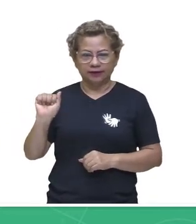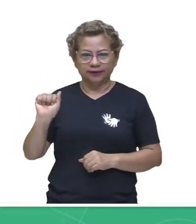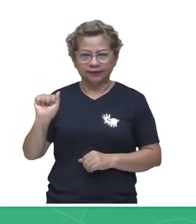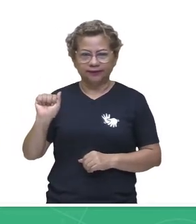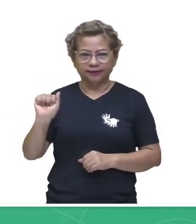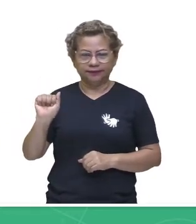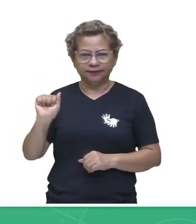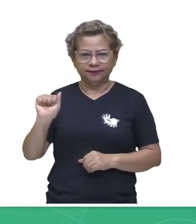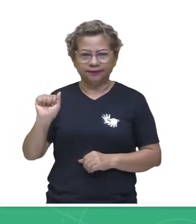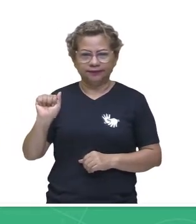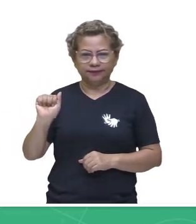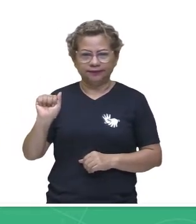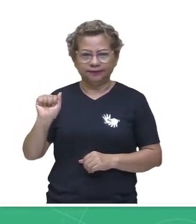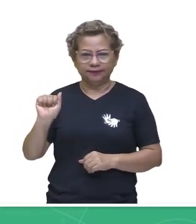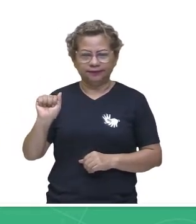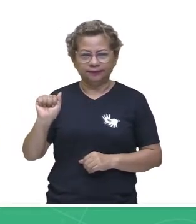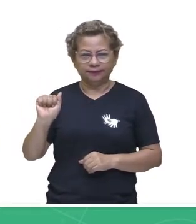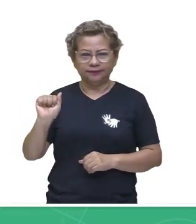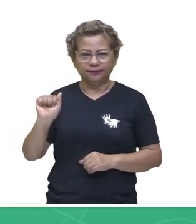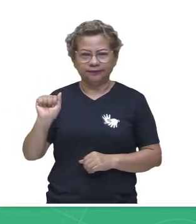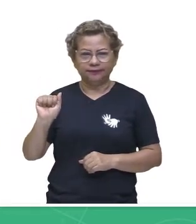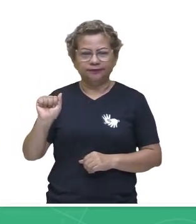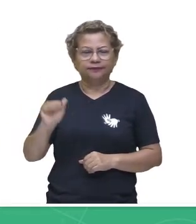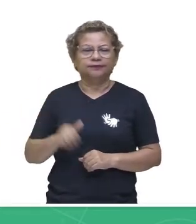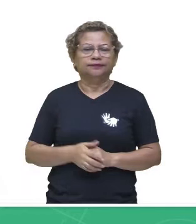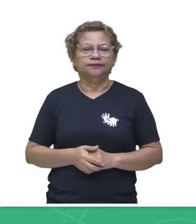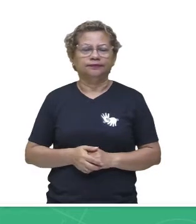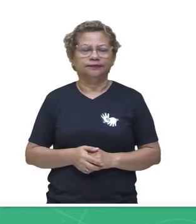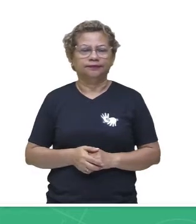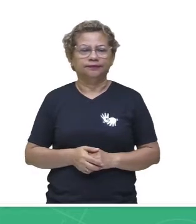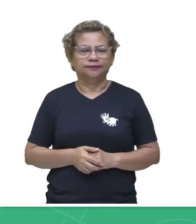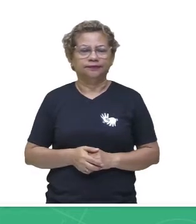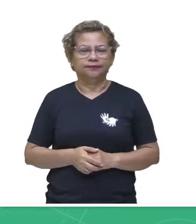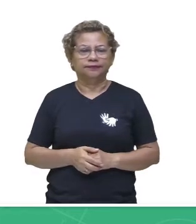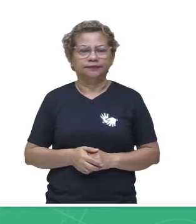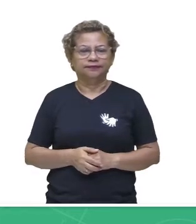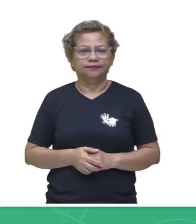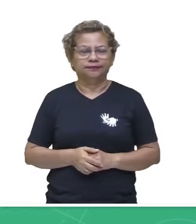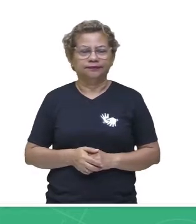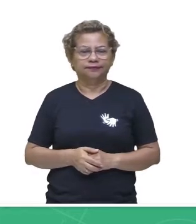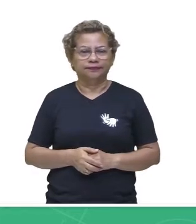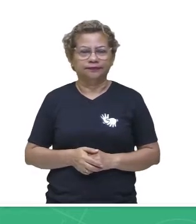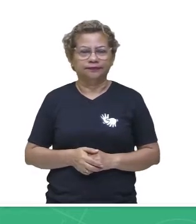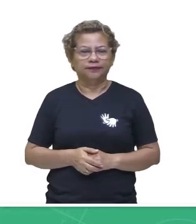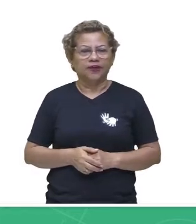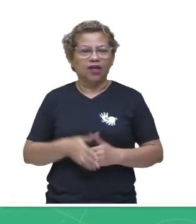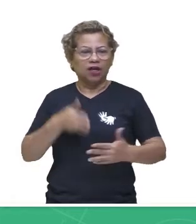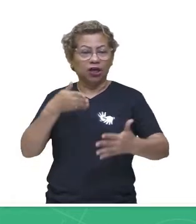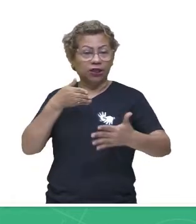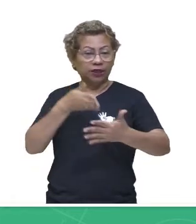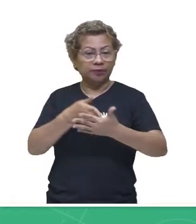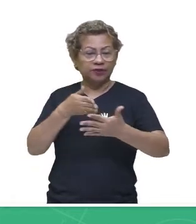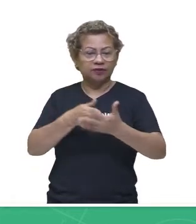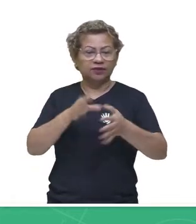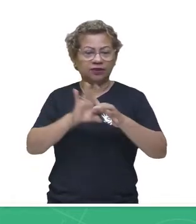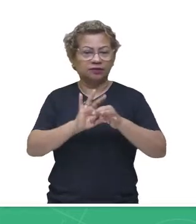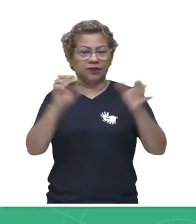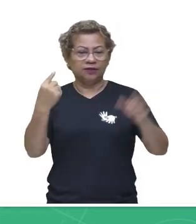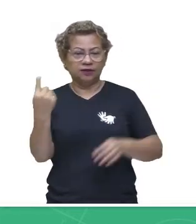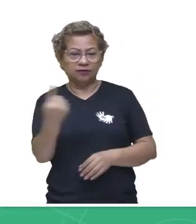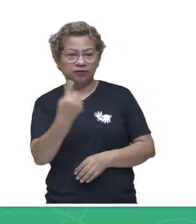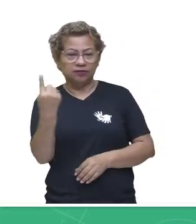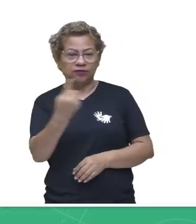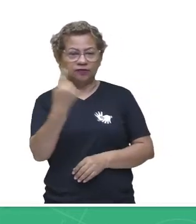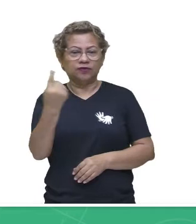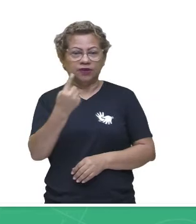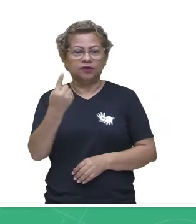infraestrutura, limitações das liberdades individuais e altas condições de vida nos centros urbanos. Letra B, aumento